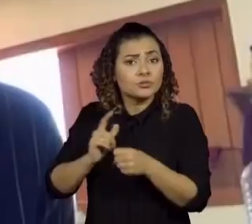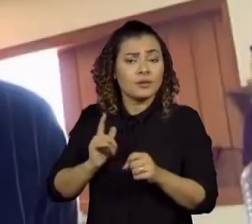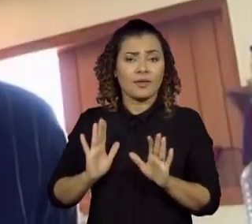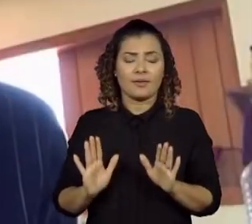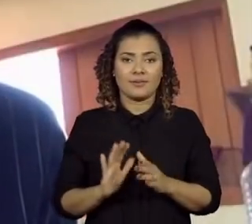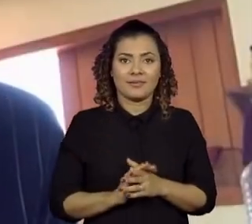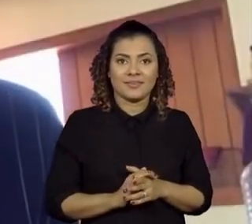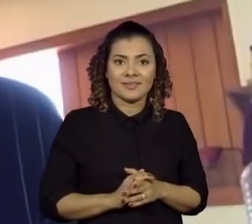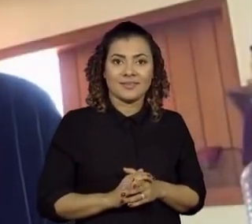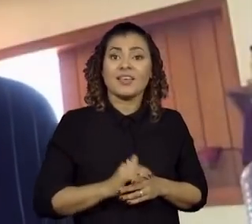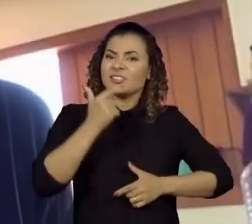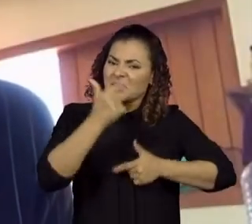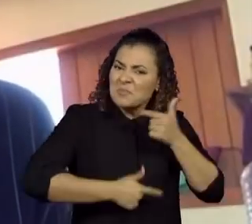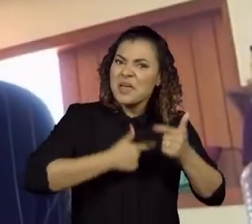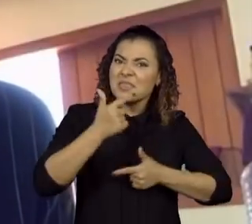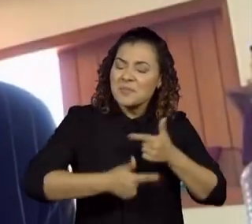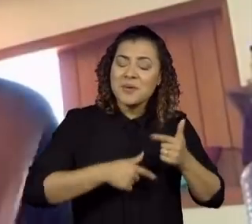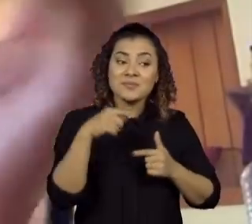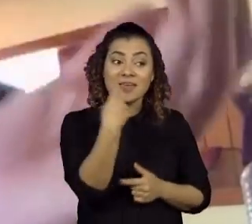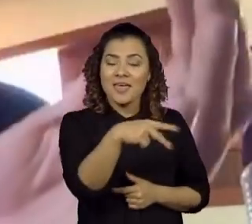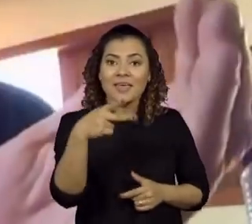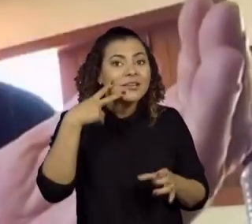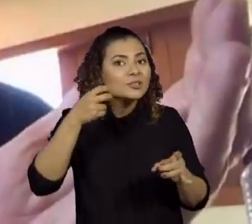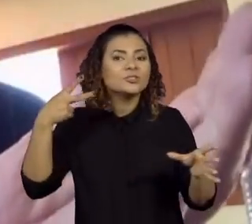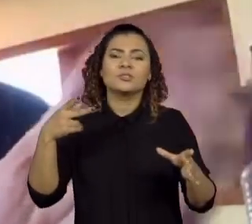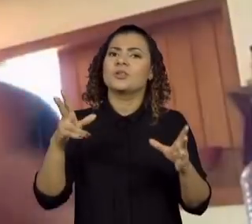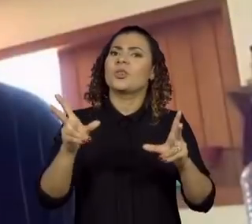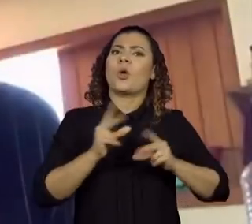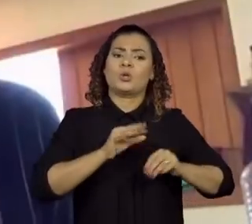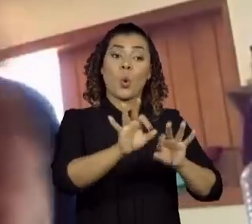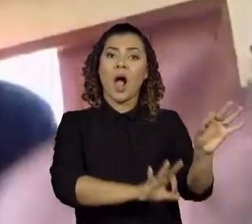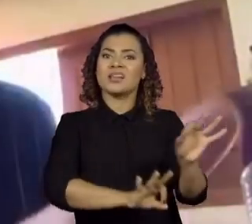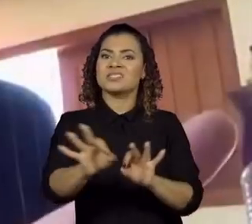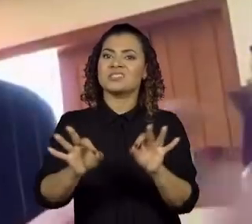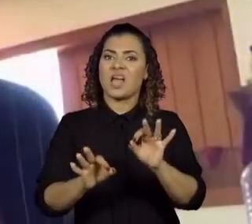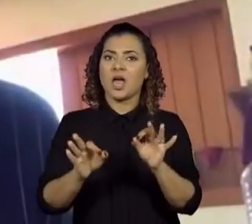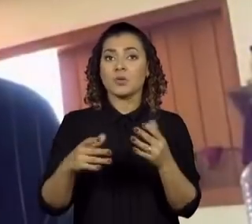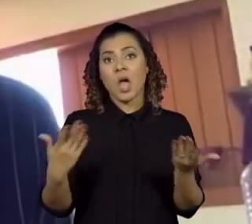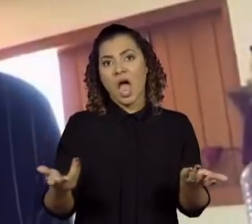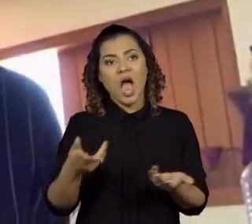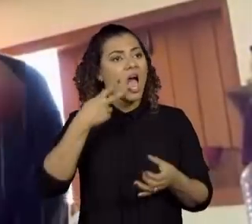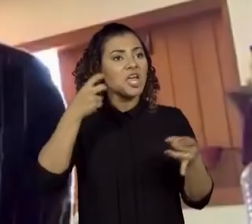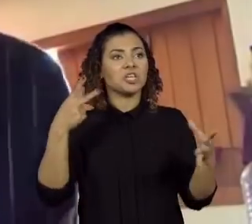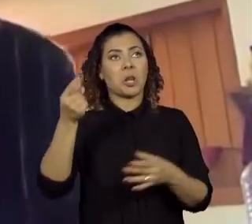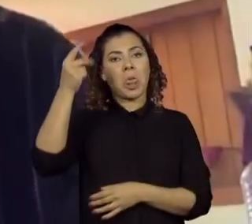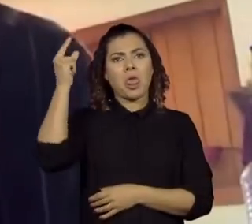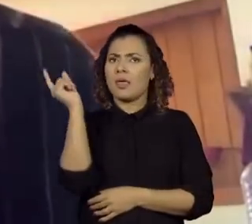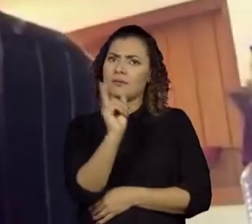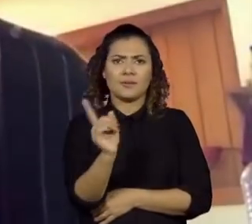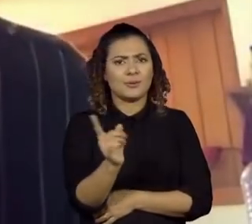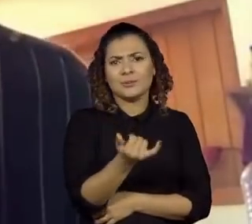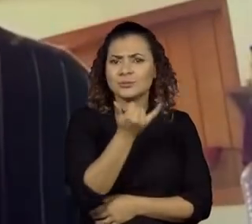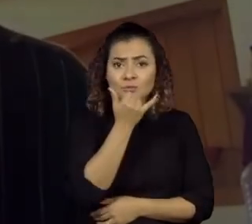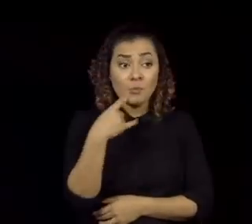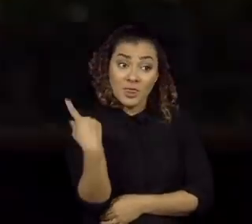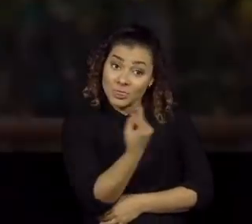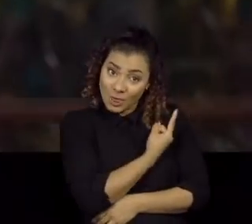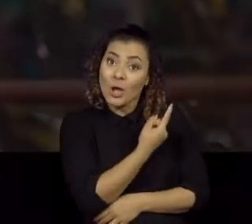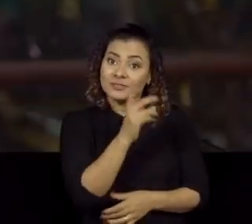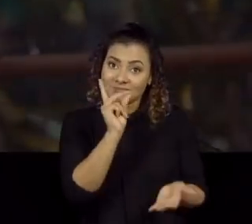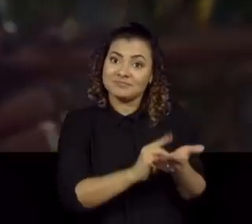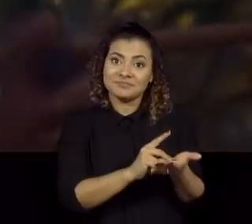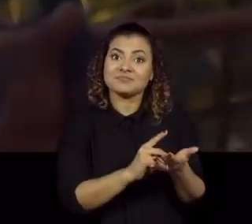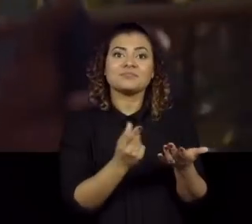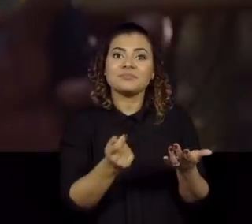Eles trabalham muito. E eles são extremamente civilizados. Tem gente que fala, o índio é primitivo. Não, eles dizem que primitivos somos nós, que